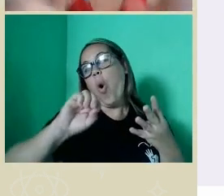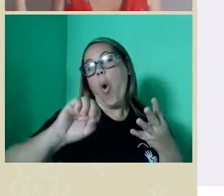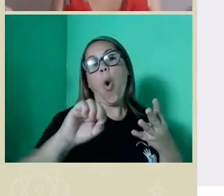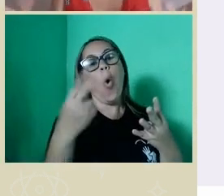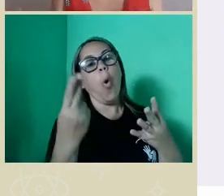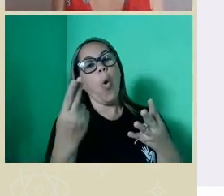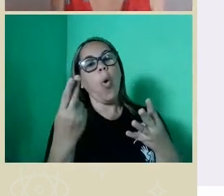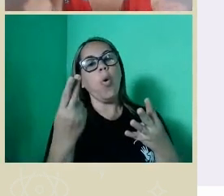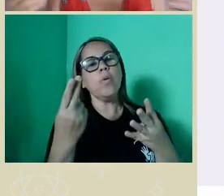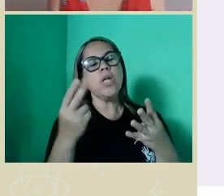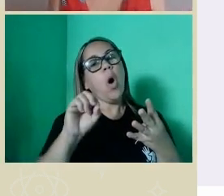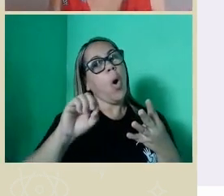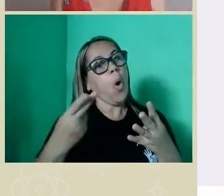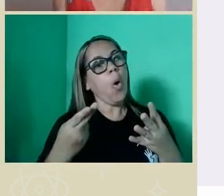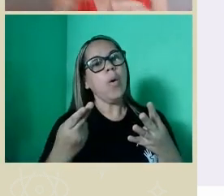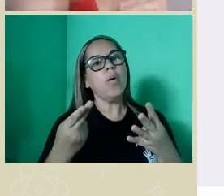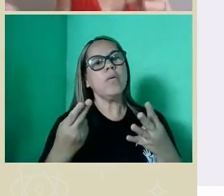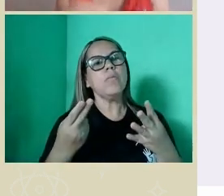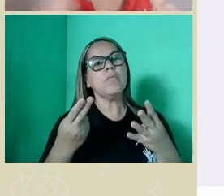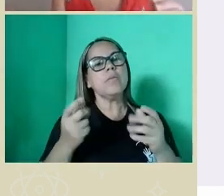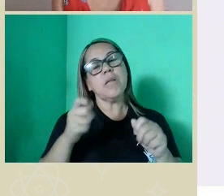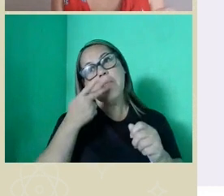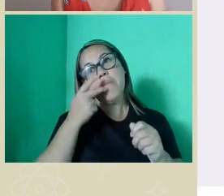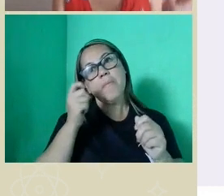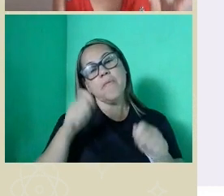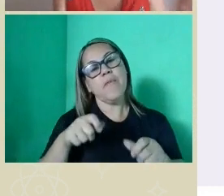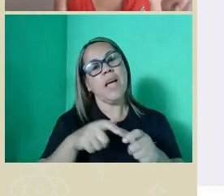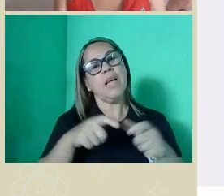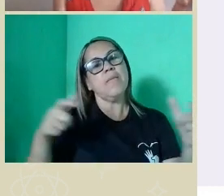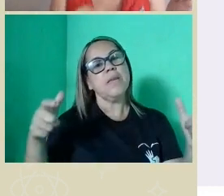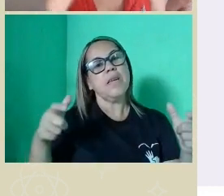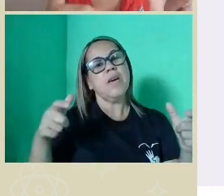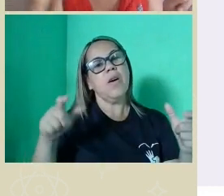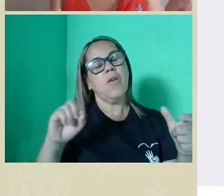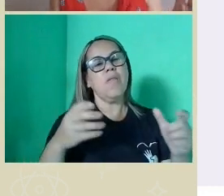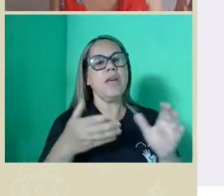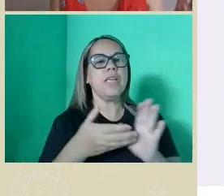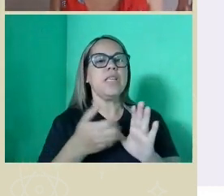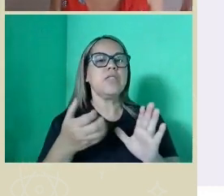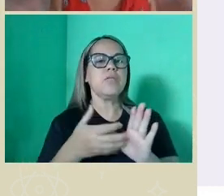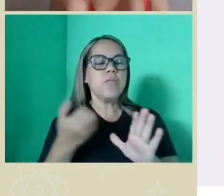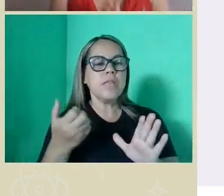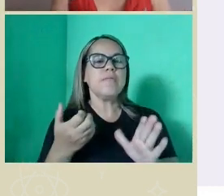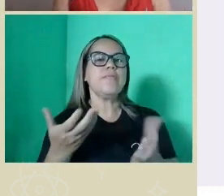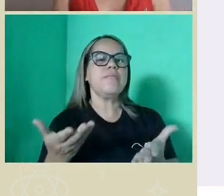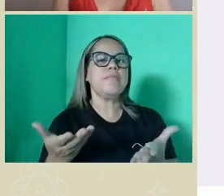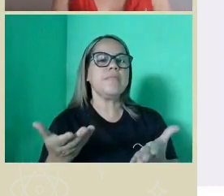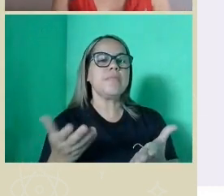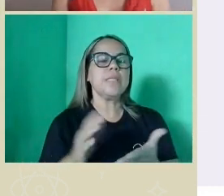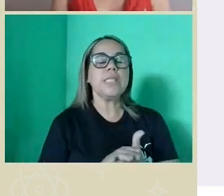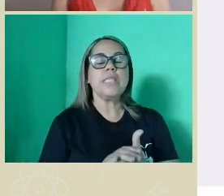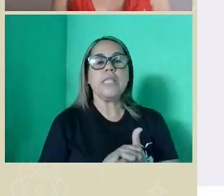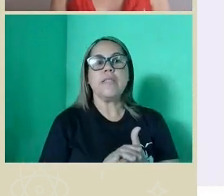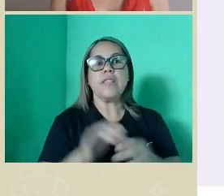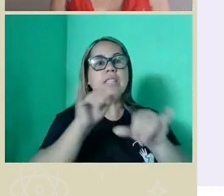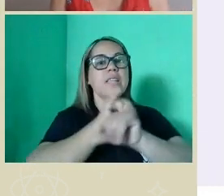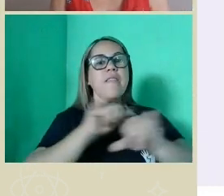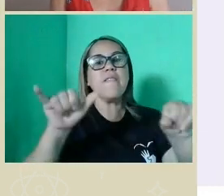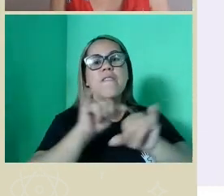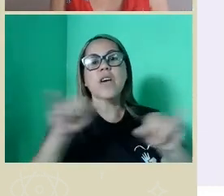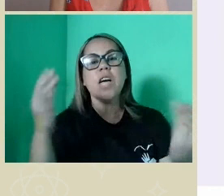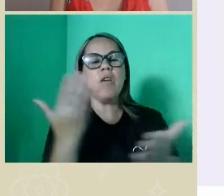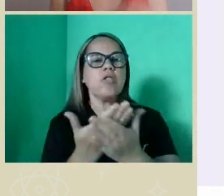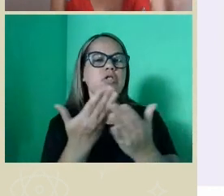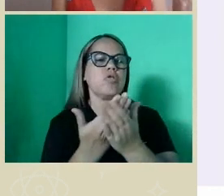ou ou não quer dizer que vai ampliar ele vai escolher além dessas duas ele vai escolher divulgar o estudo de